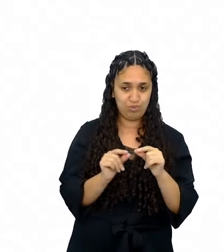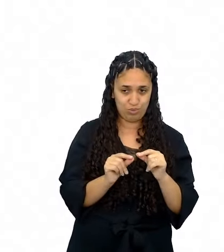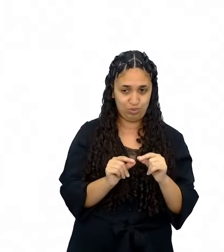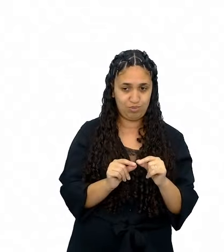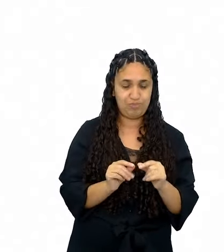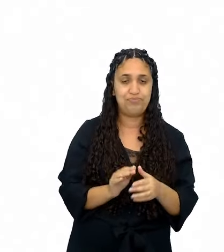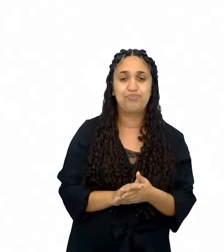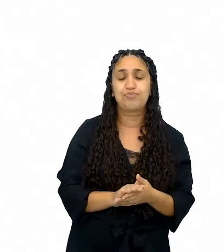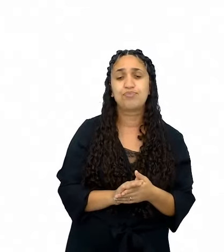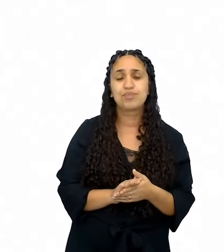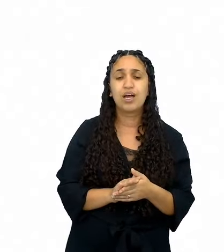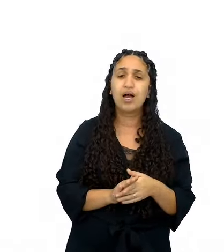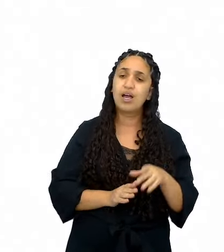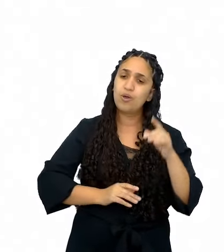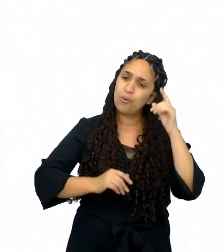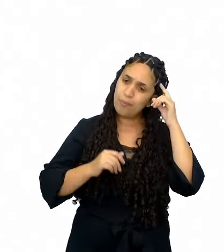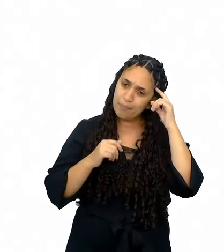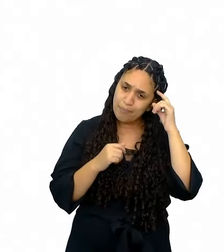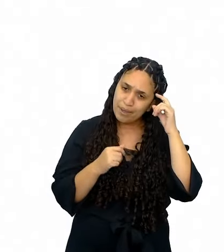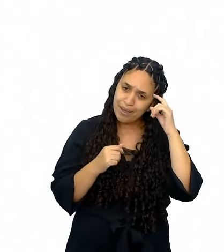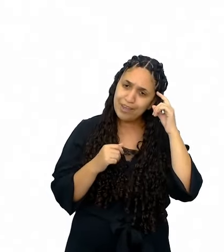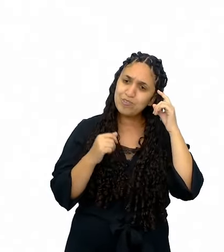trabalhando aí de modo online,